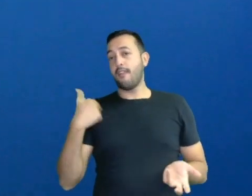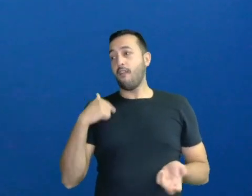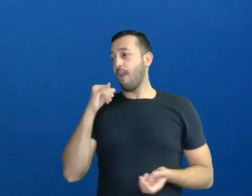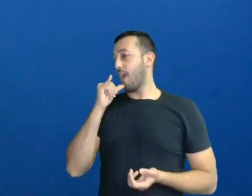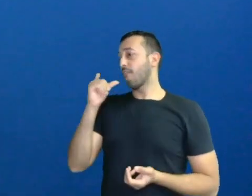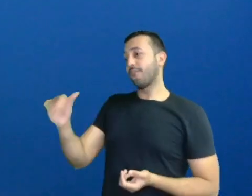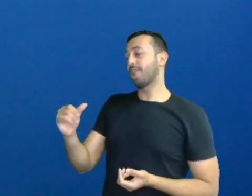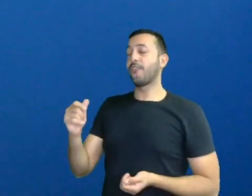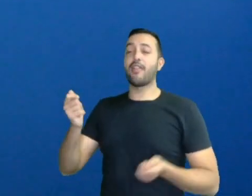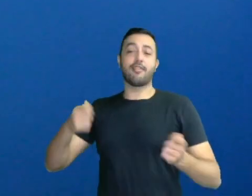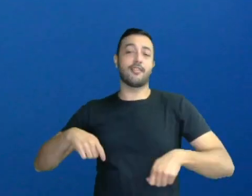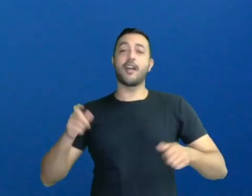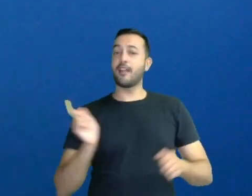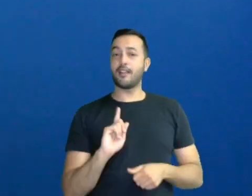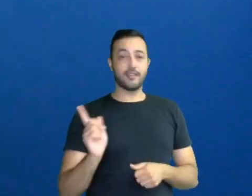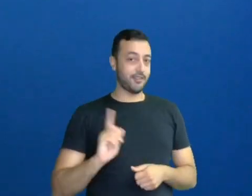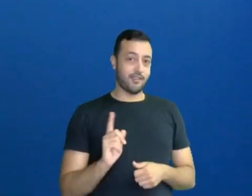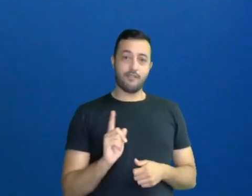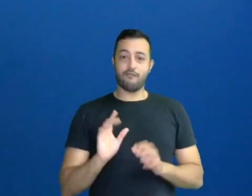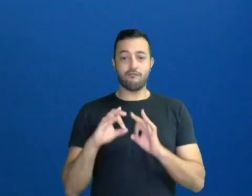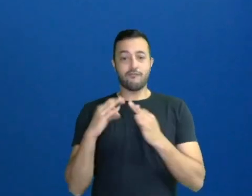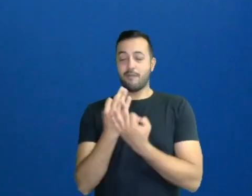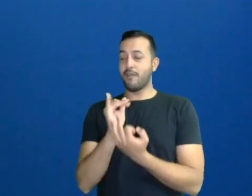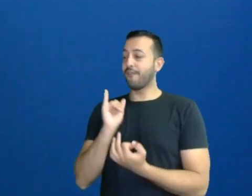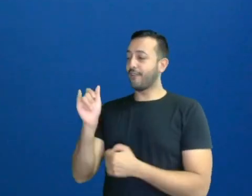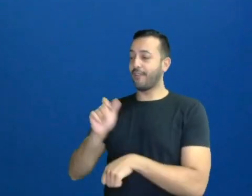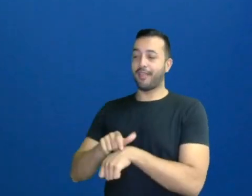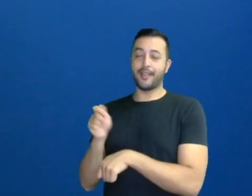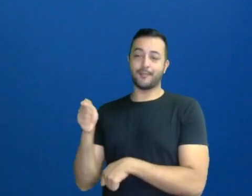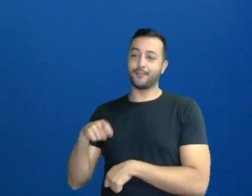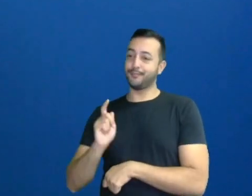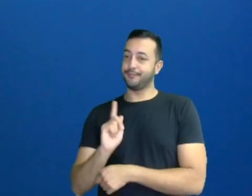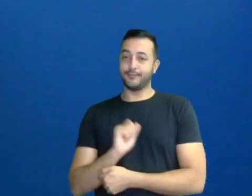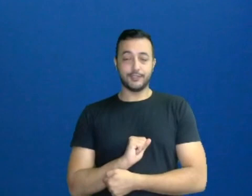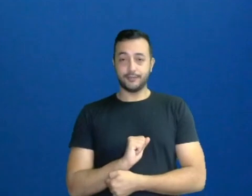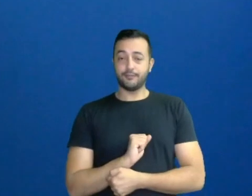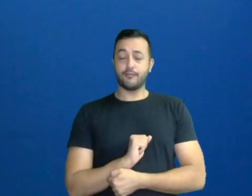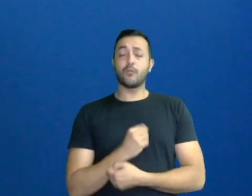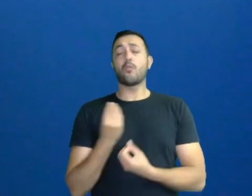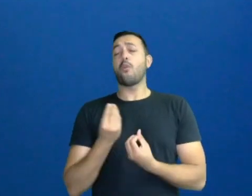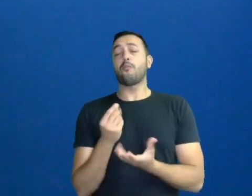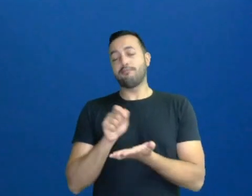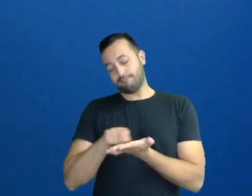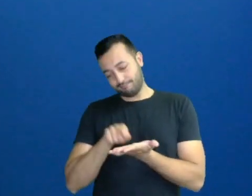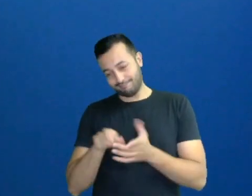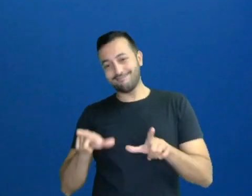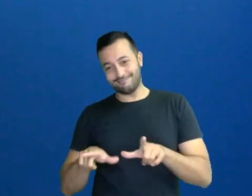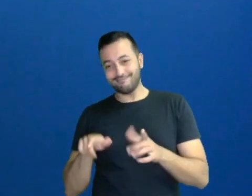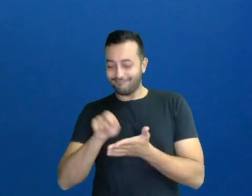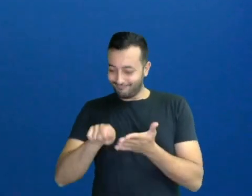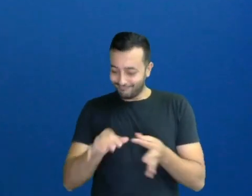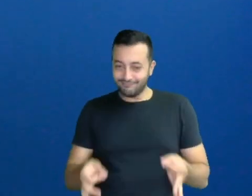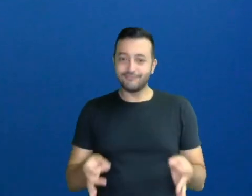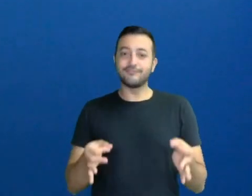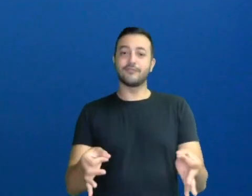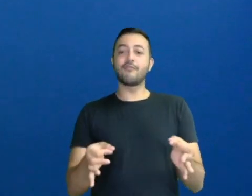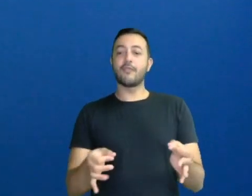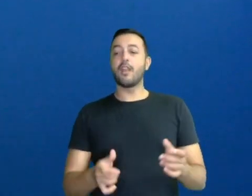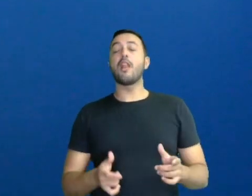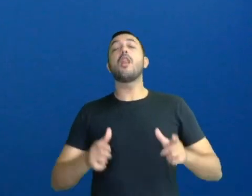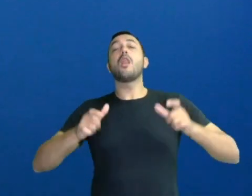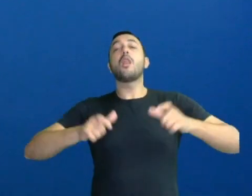temos como avisar a outras pessoas da nossa família então nós dois somos um dia dizendo o